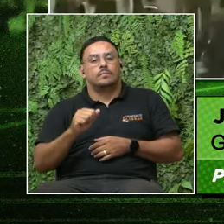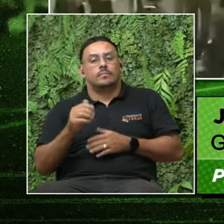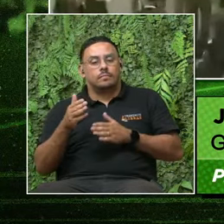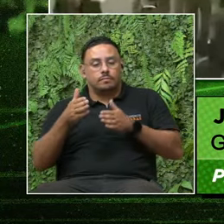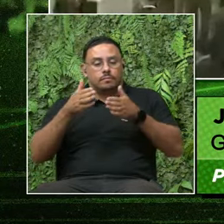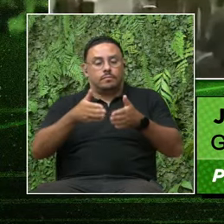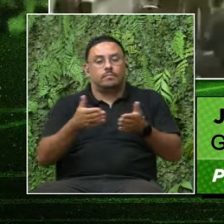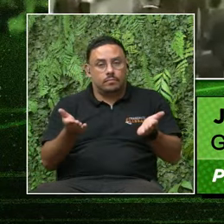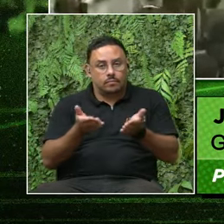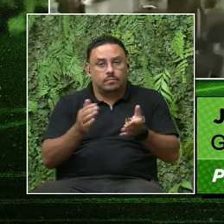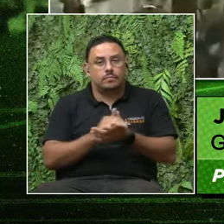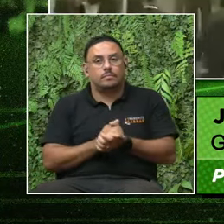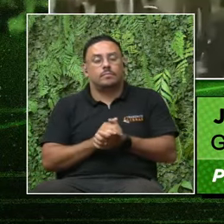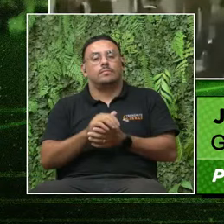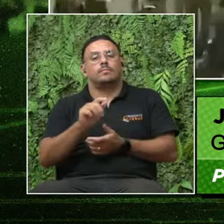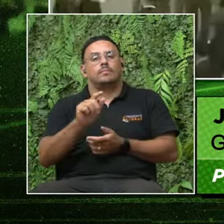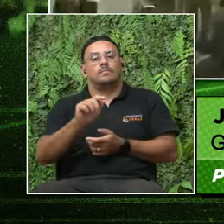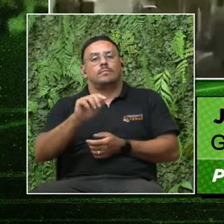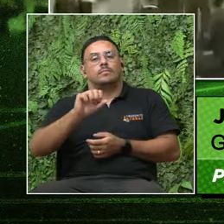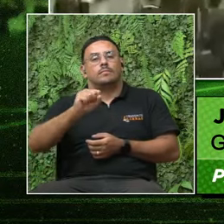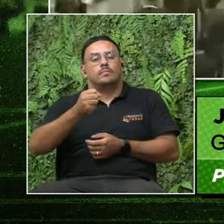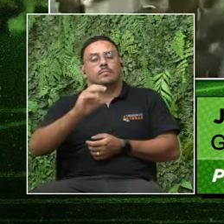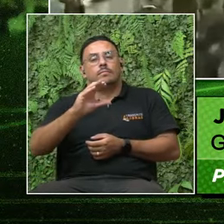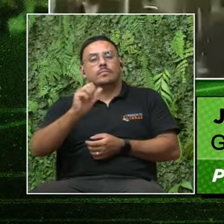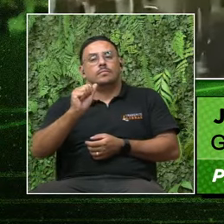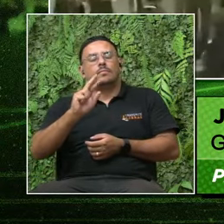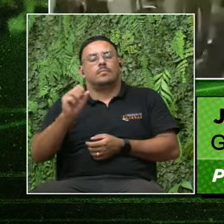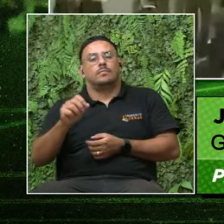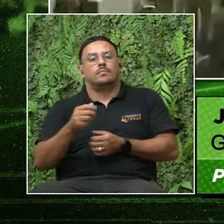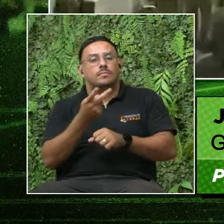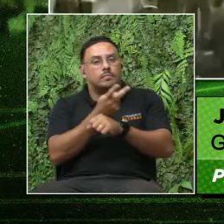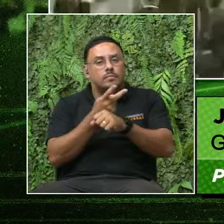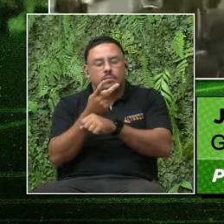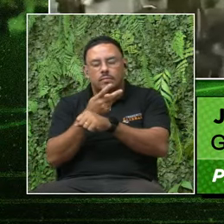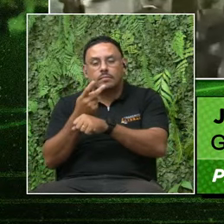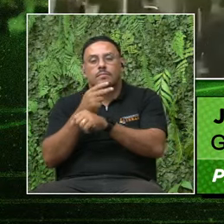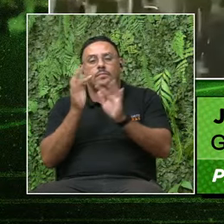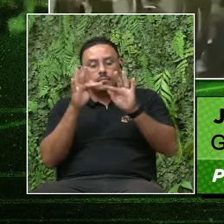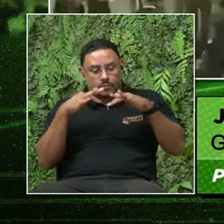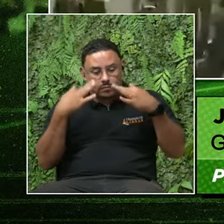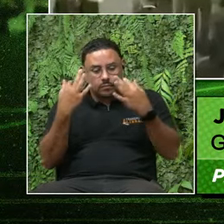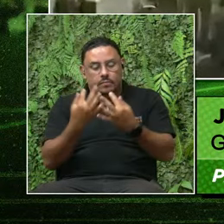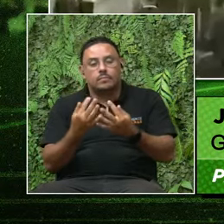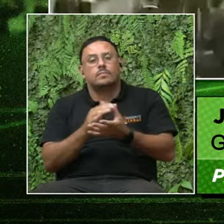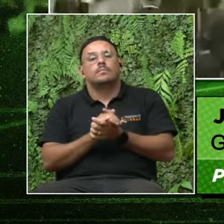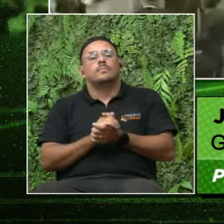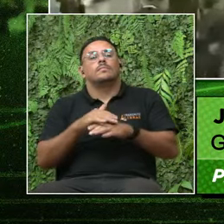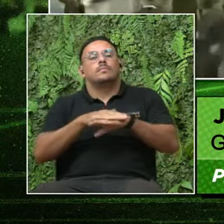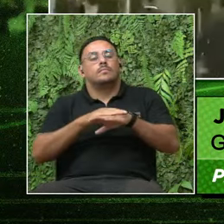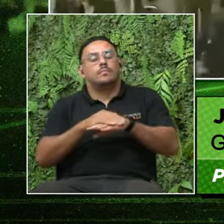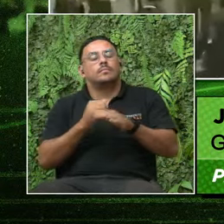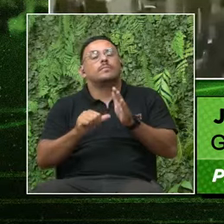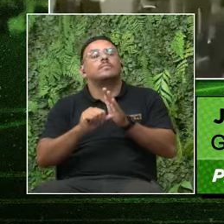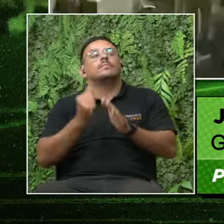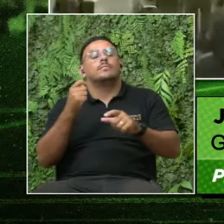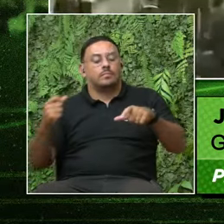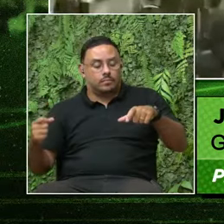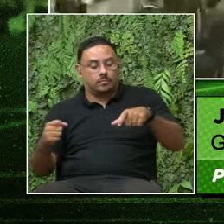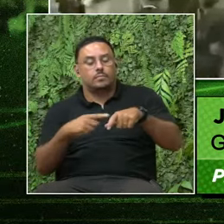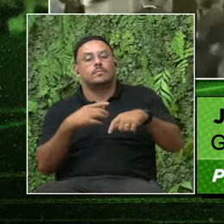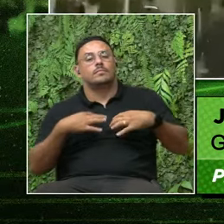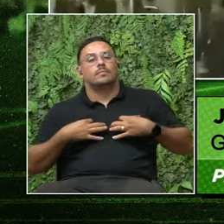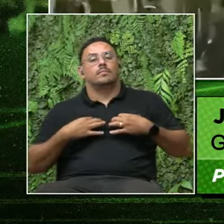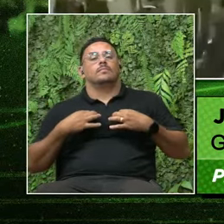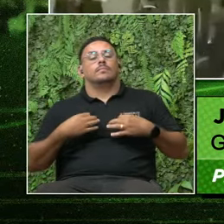tá chegando por aqui o Gustavo escarpa tá procurando a fam família tá aqui não pode vir falar com a gente aqui primeiro gol com a camisa do galo